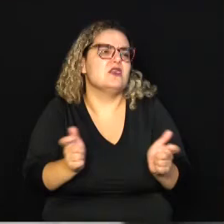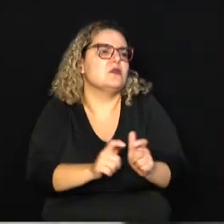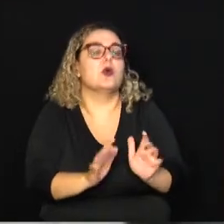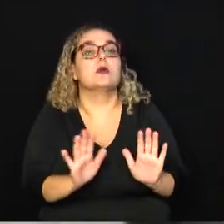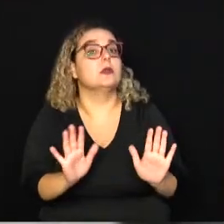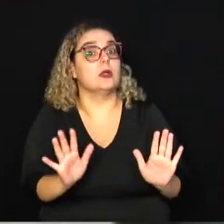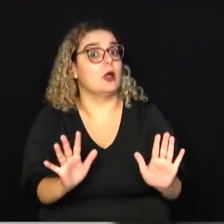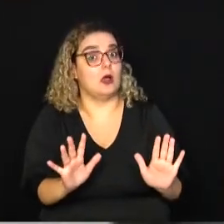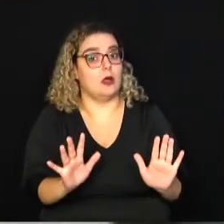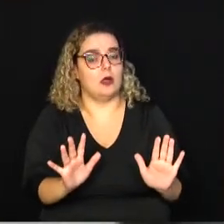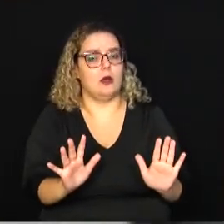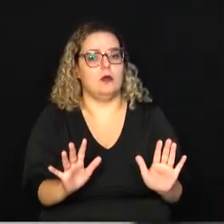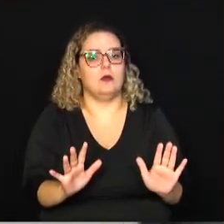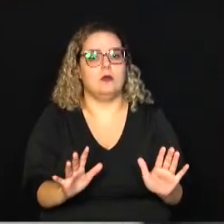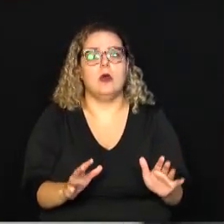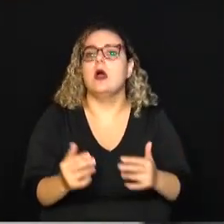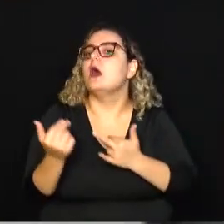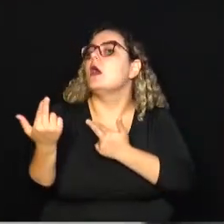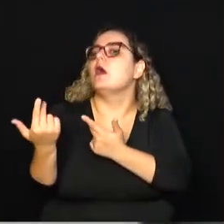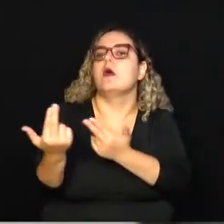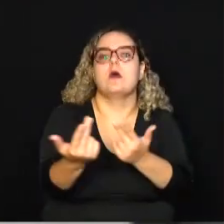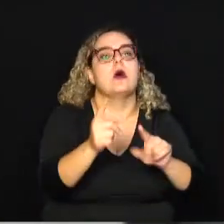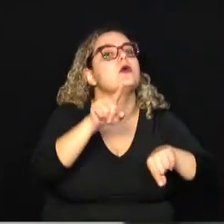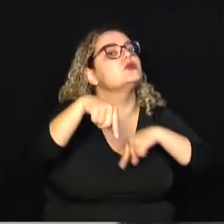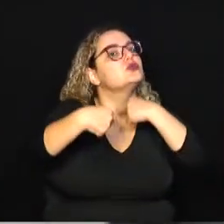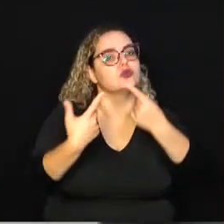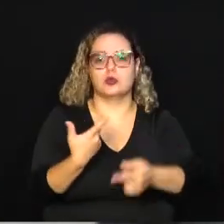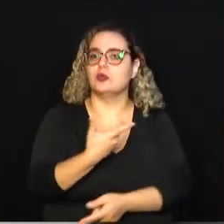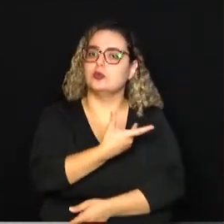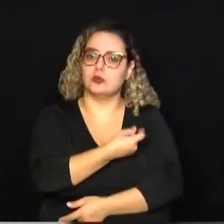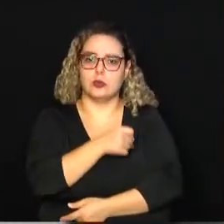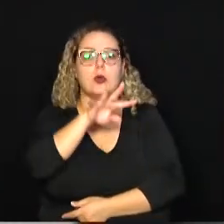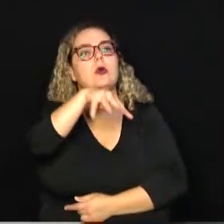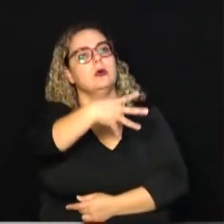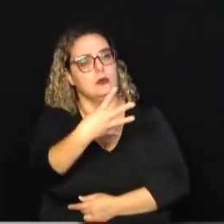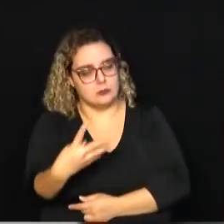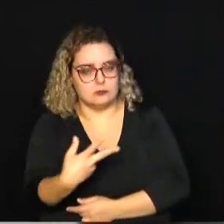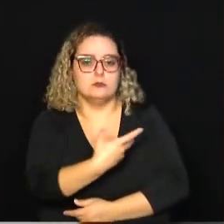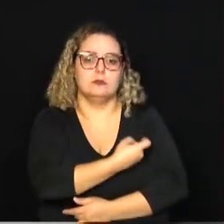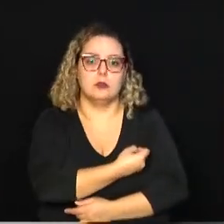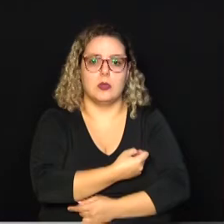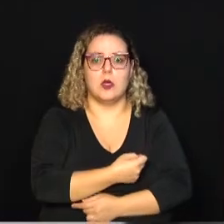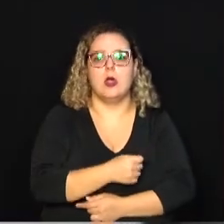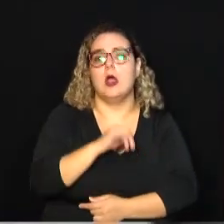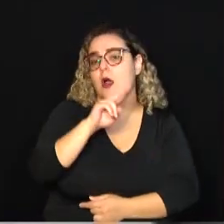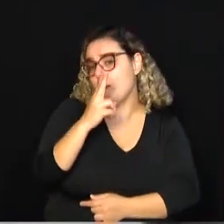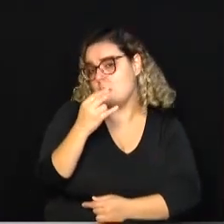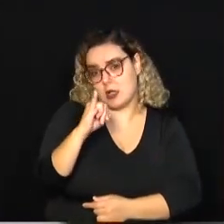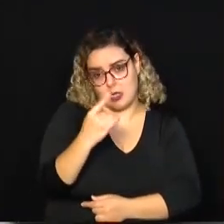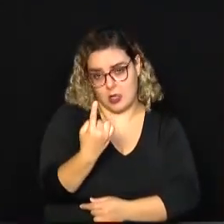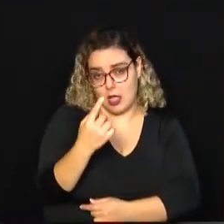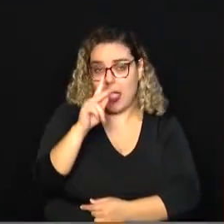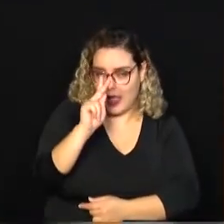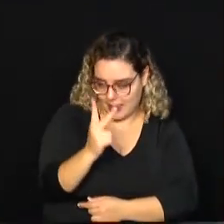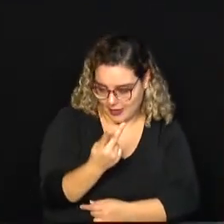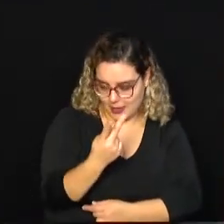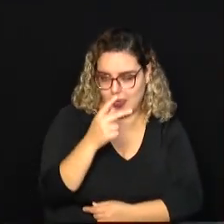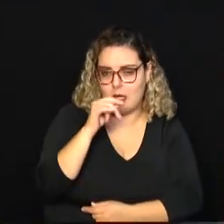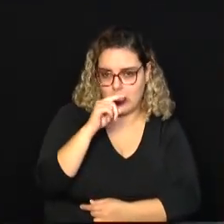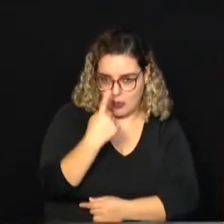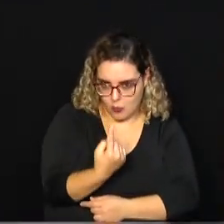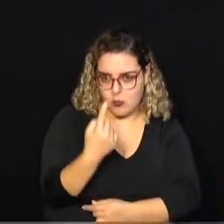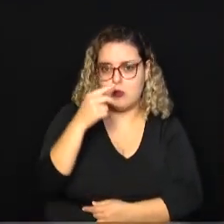mesmo critério que é usado em várias outras vacinas do nosso calendário vacinal. Por exemplo, a vacina de influenza é isso. Ela é uma vacina que você